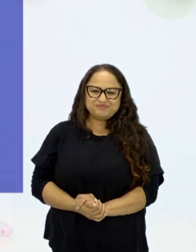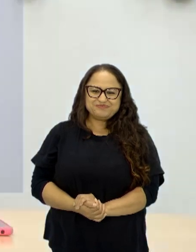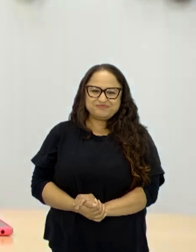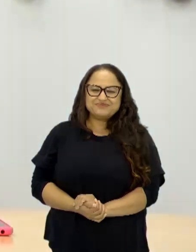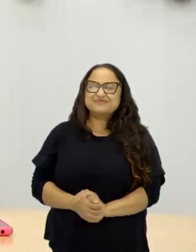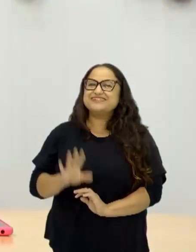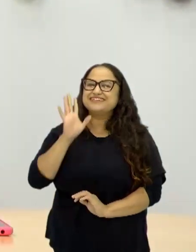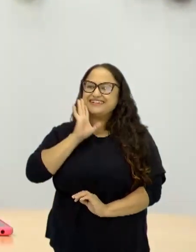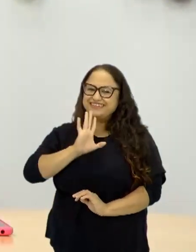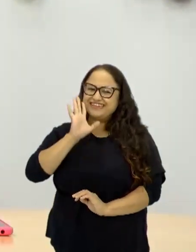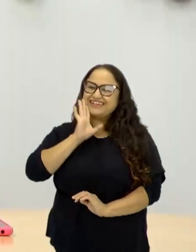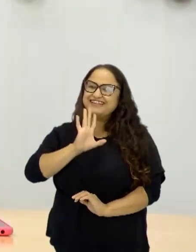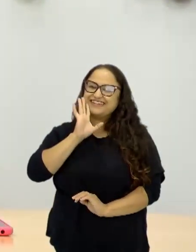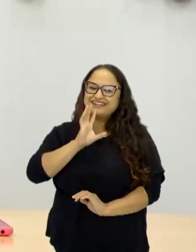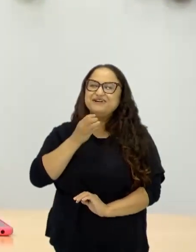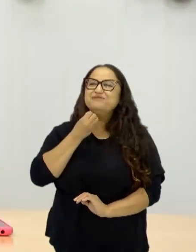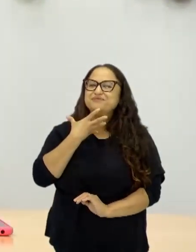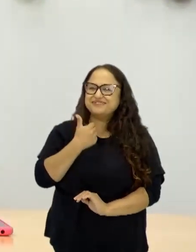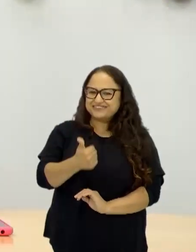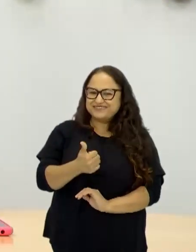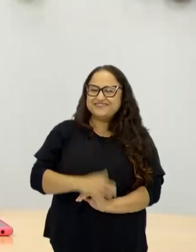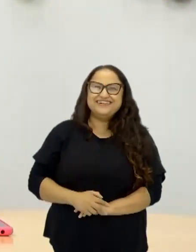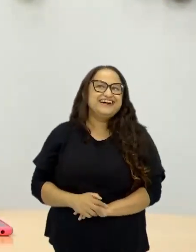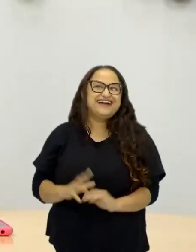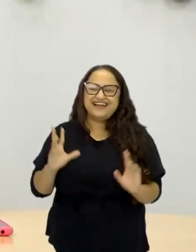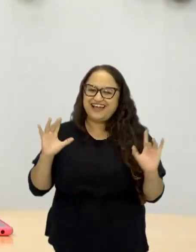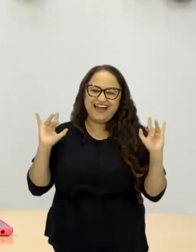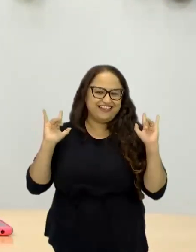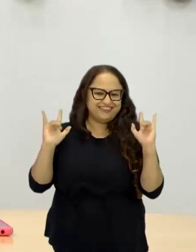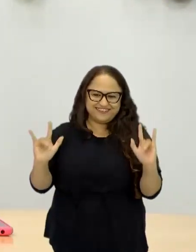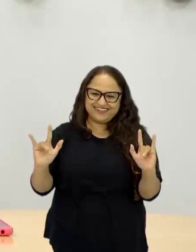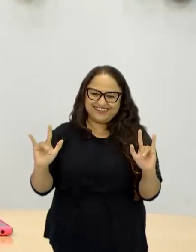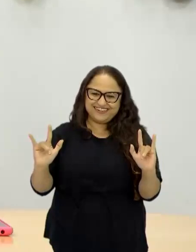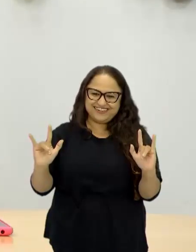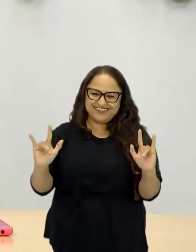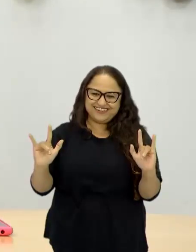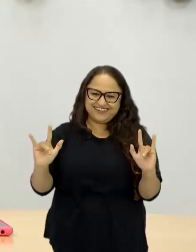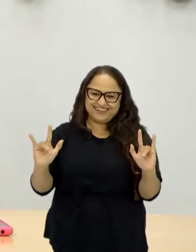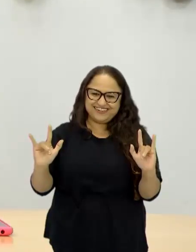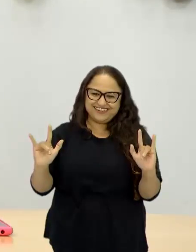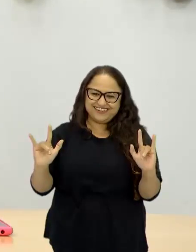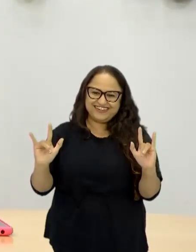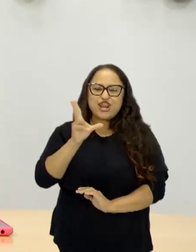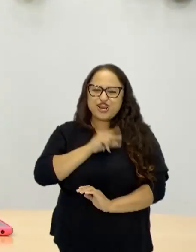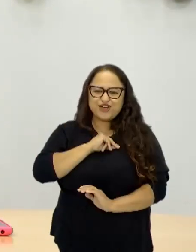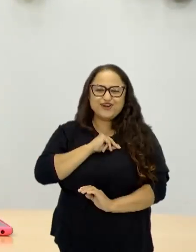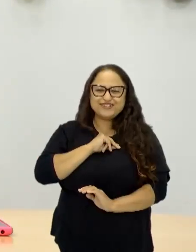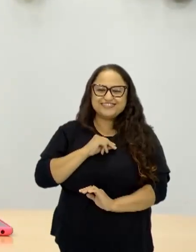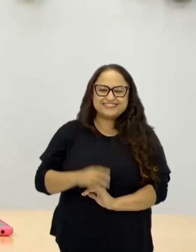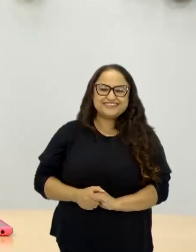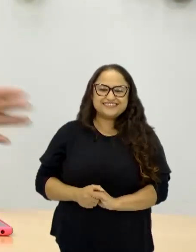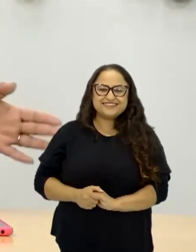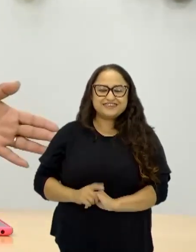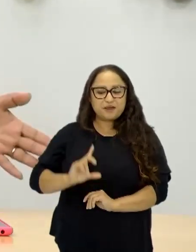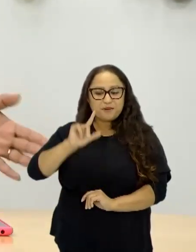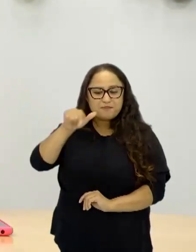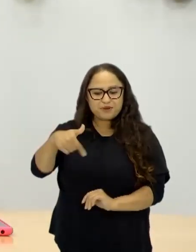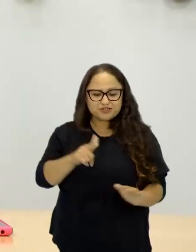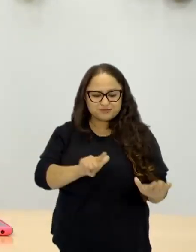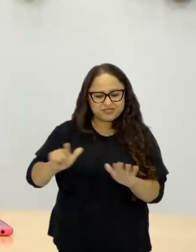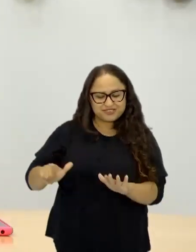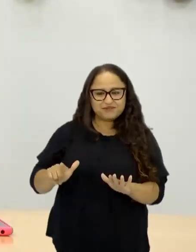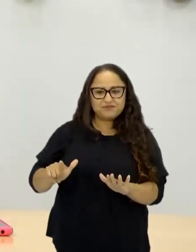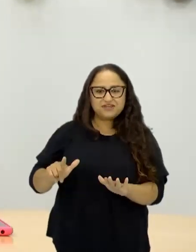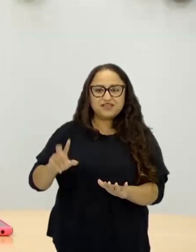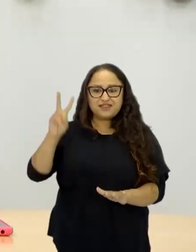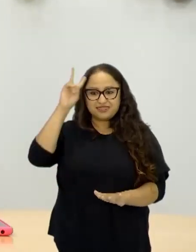Muito legal, muito bom. Amei. Diminuir os feriados. Nossa, e já na próxima semana, segunda-feira, já é um feriado.